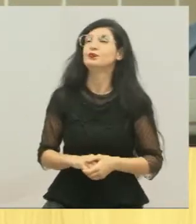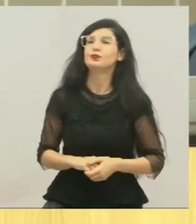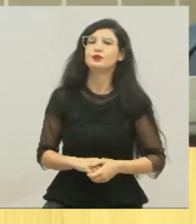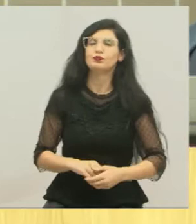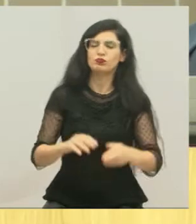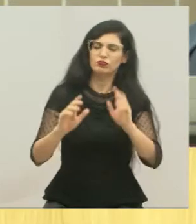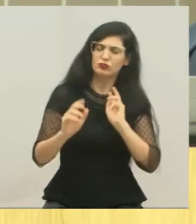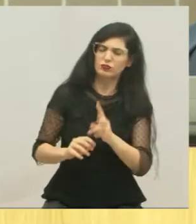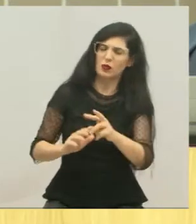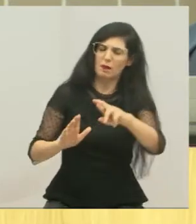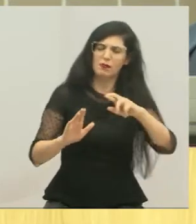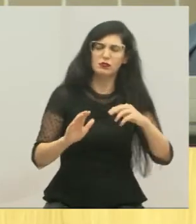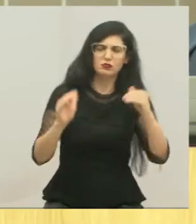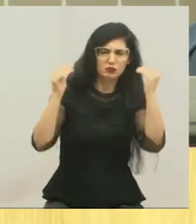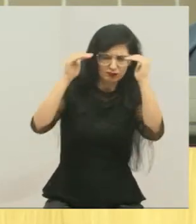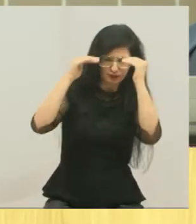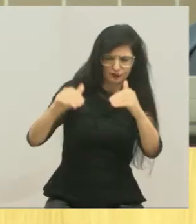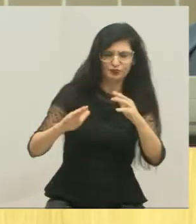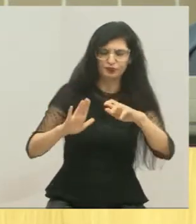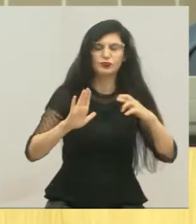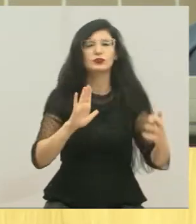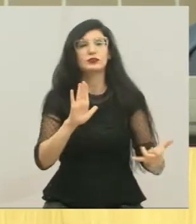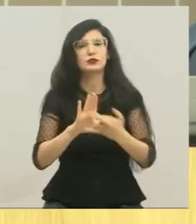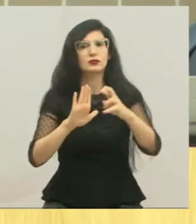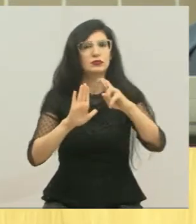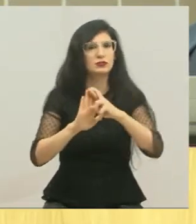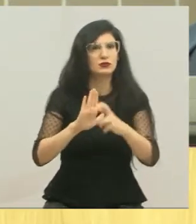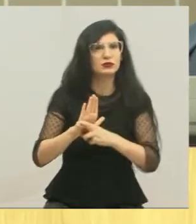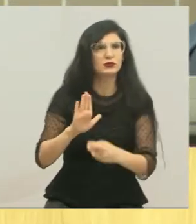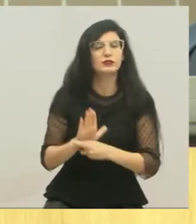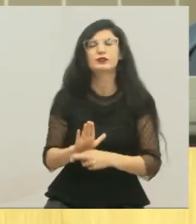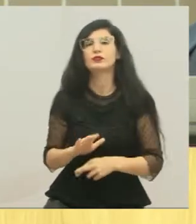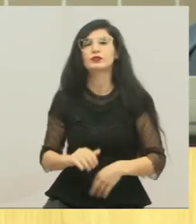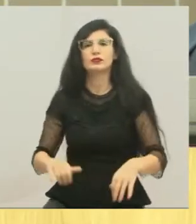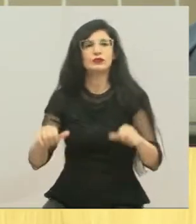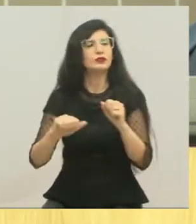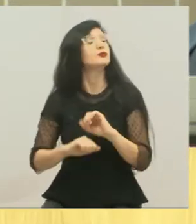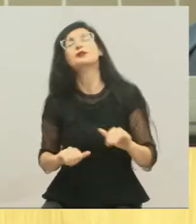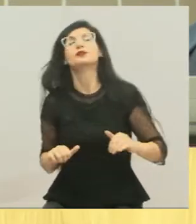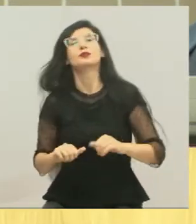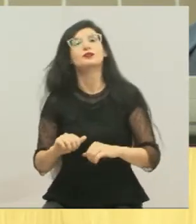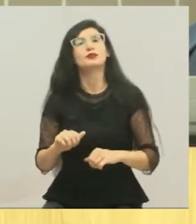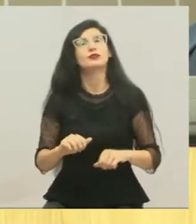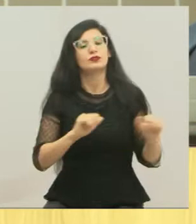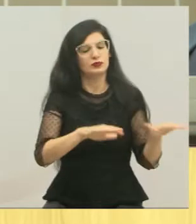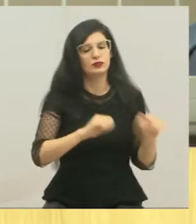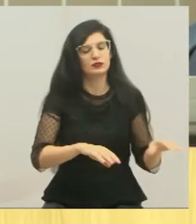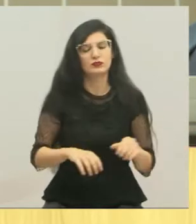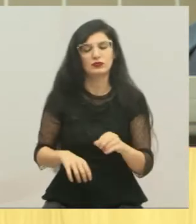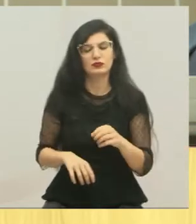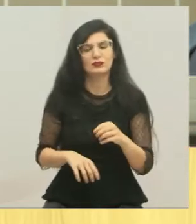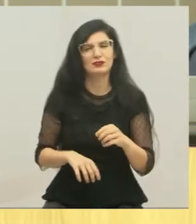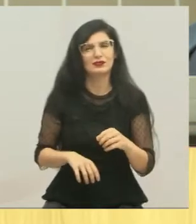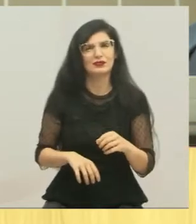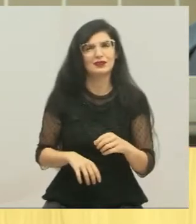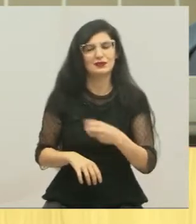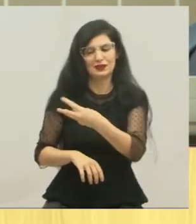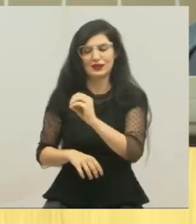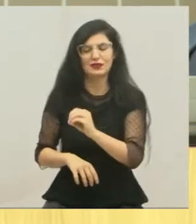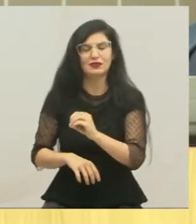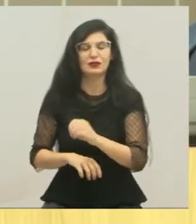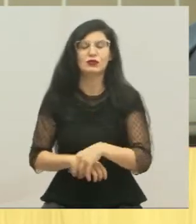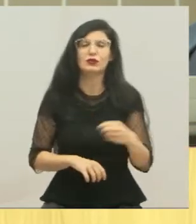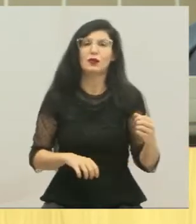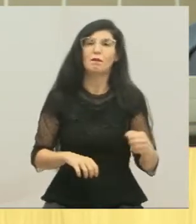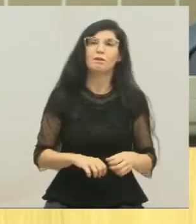providências habituais para a divulgação da presente manifestação. Sala das Sessões, 30 de setembro de 2020. Autoria,